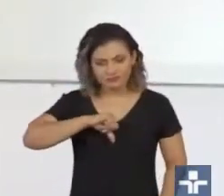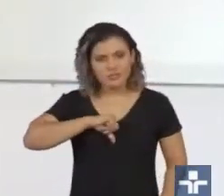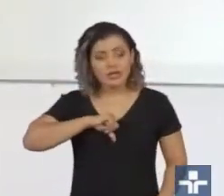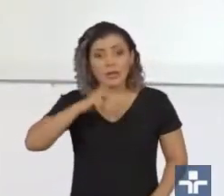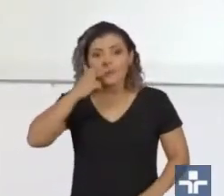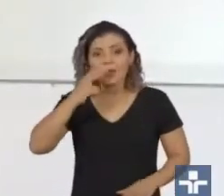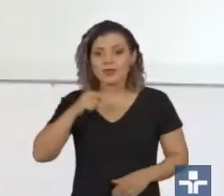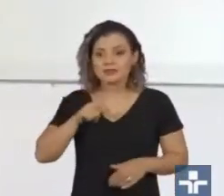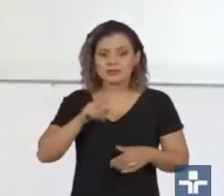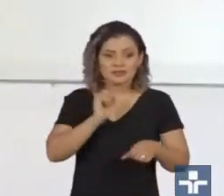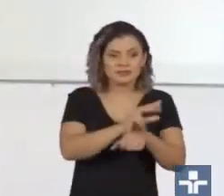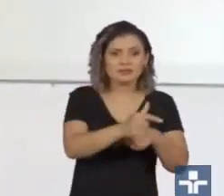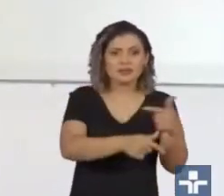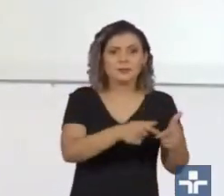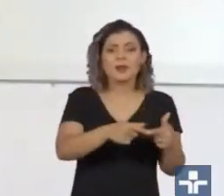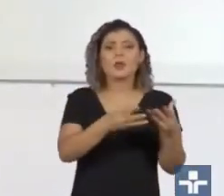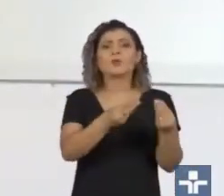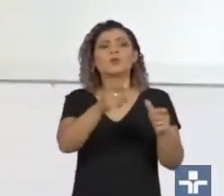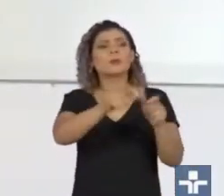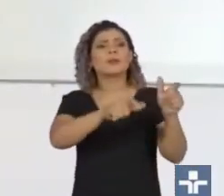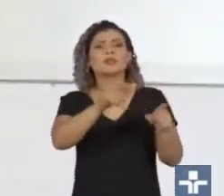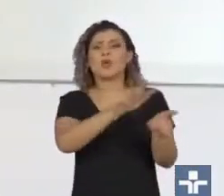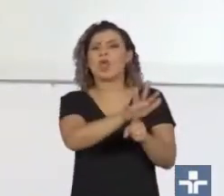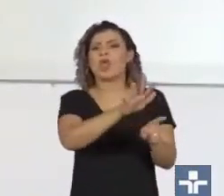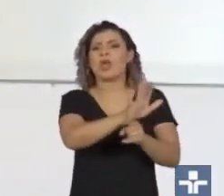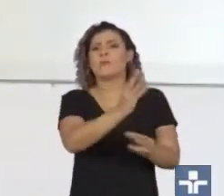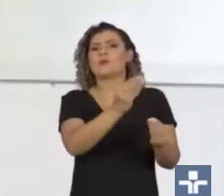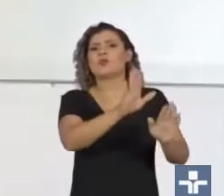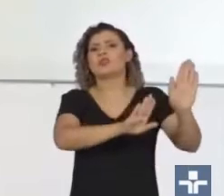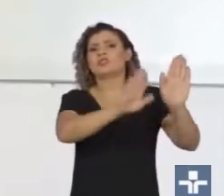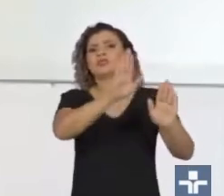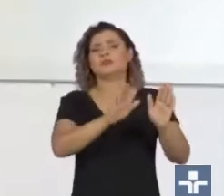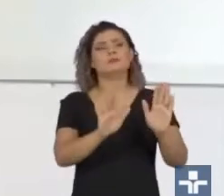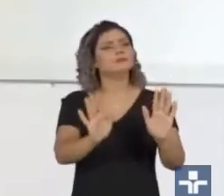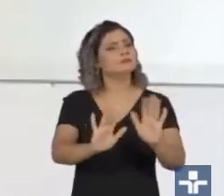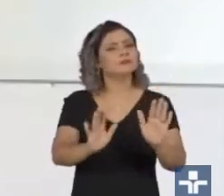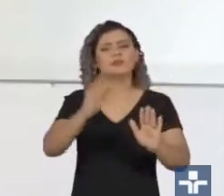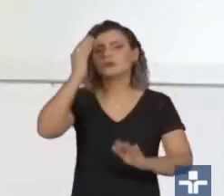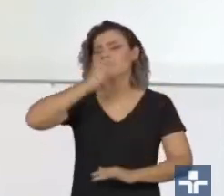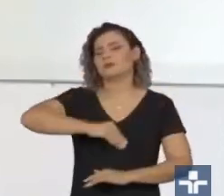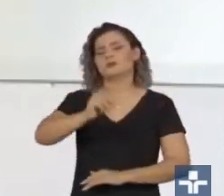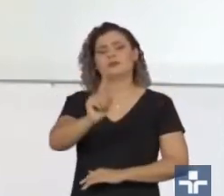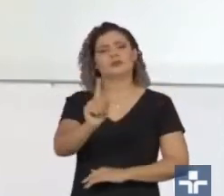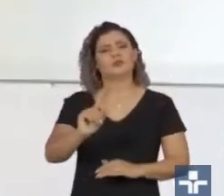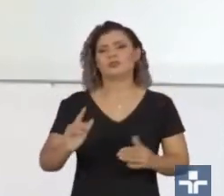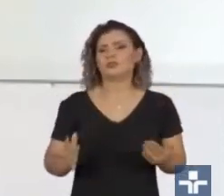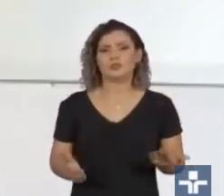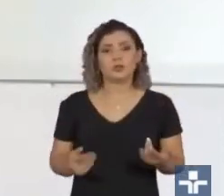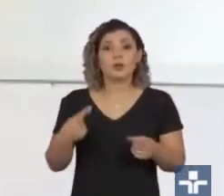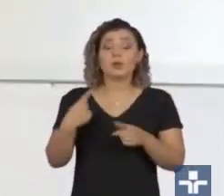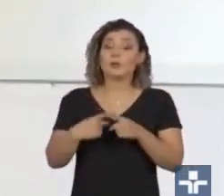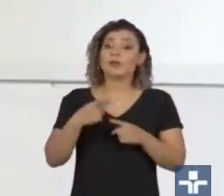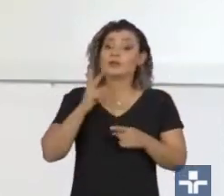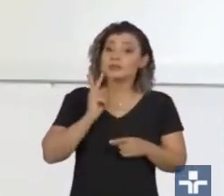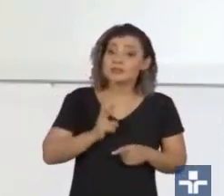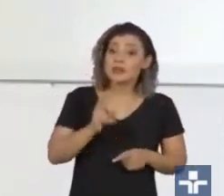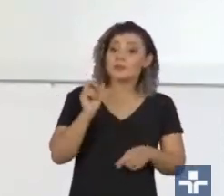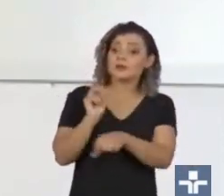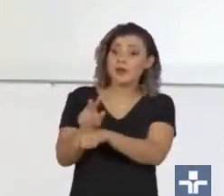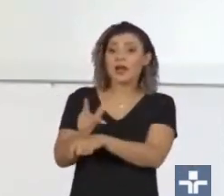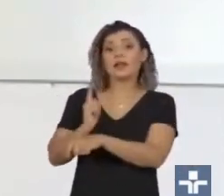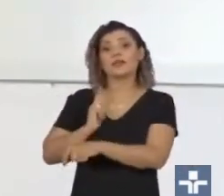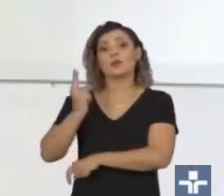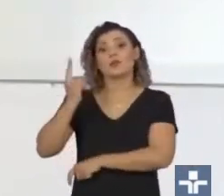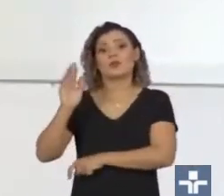para aquela função tem muitas pessoas, muitos candidatos, mas não pode desistir, porque para toda vaga existe